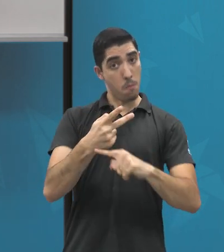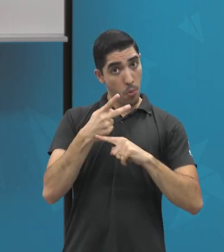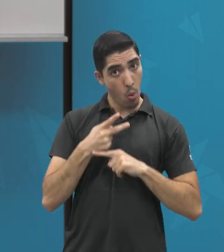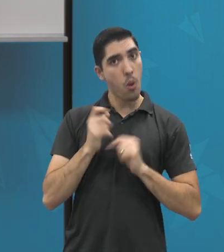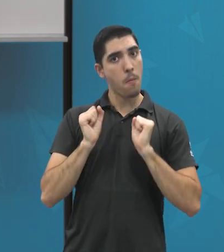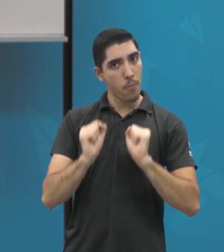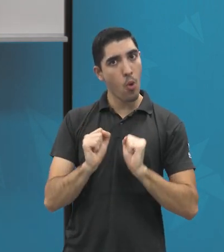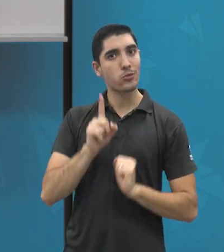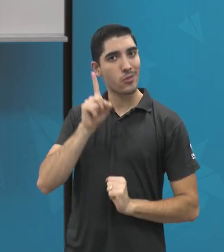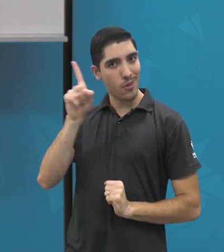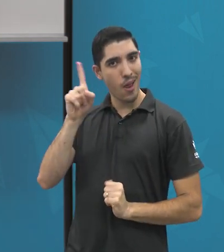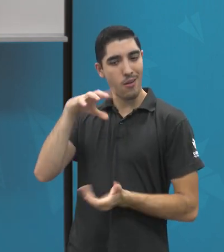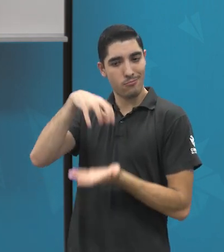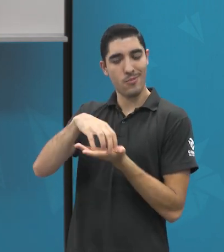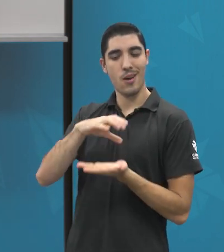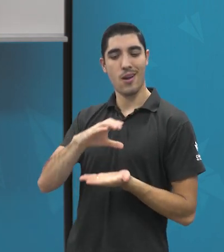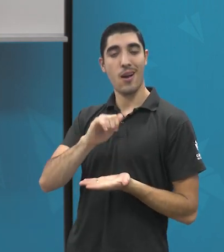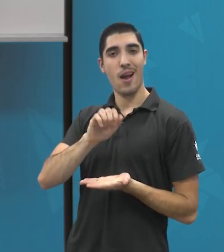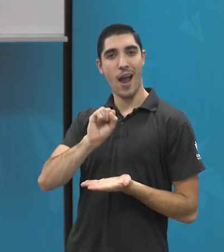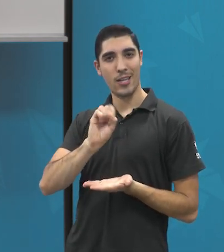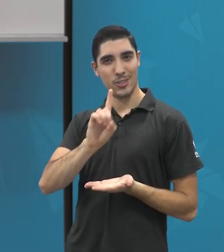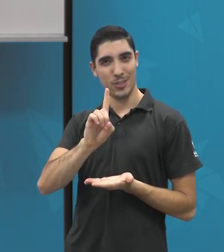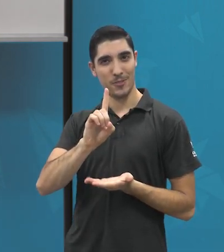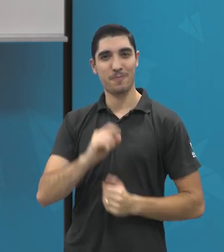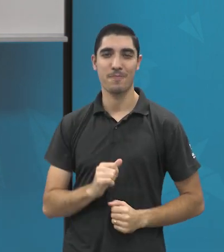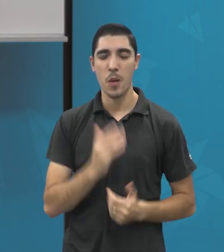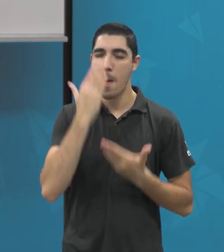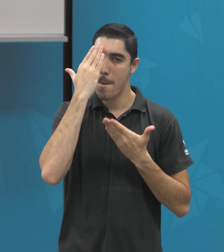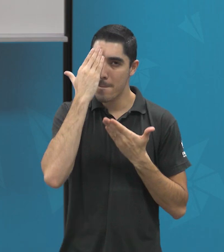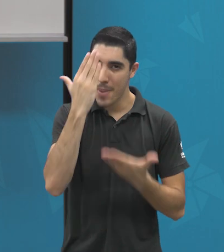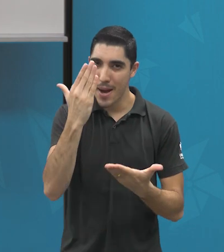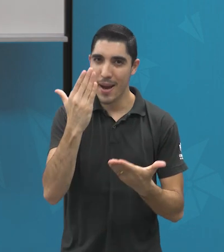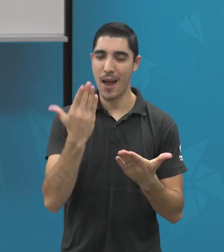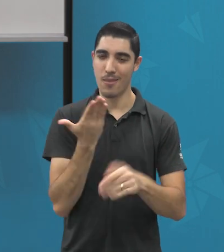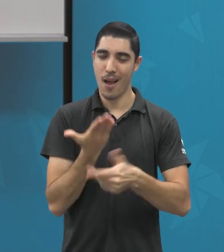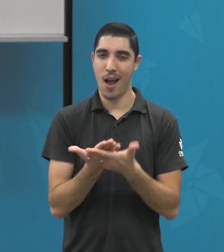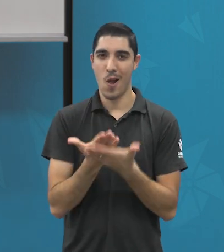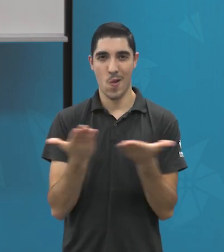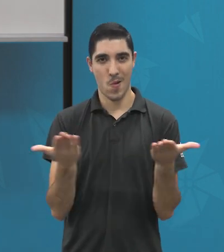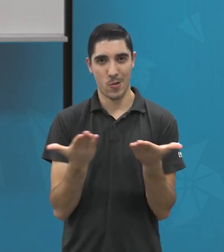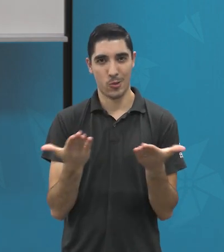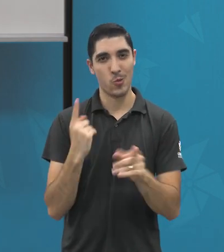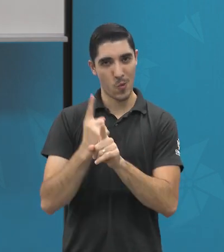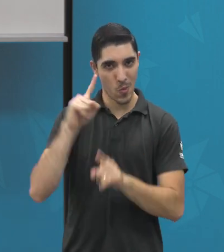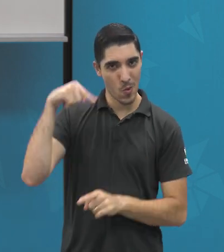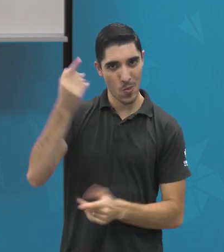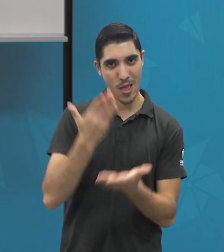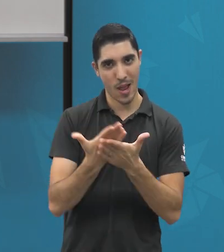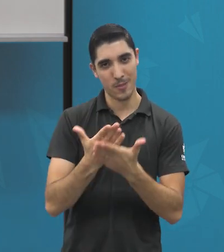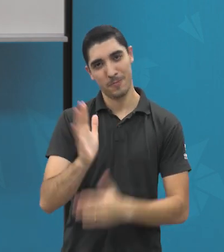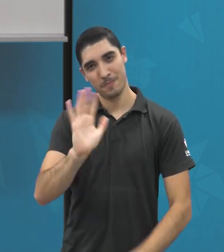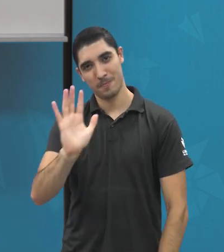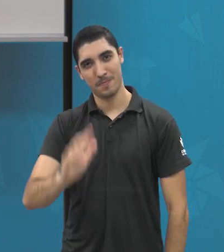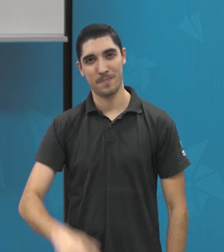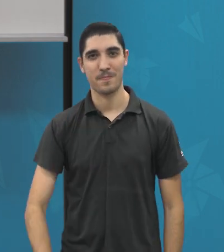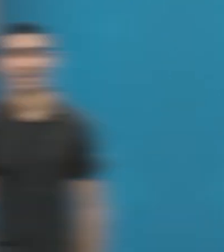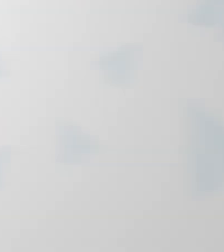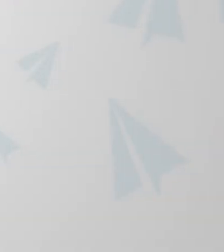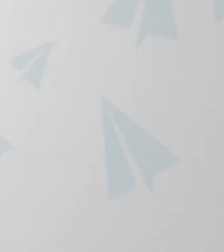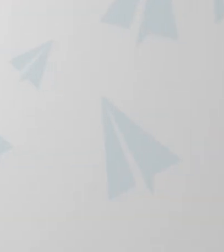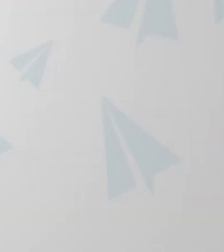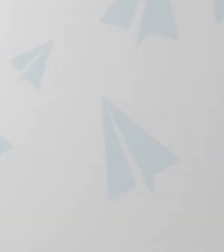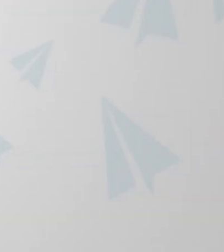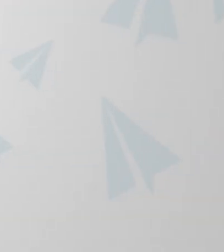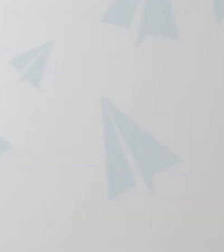no CASD no horário de plantão. Obrigado pela conversa de hoje. Até mais. Fiquem bem.